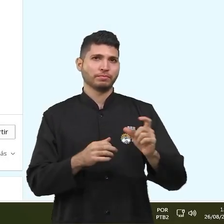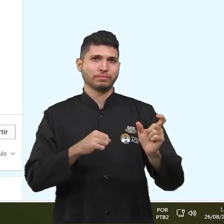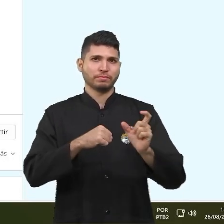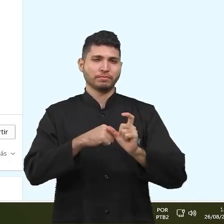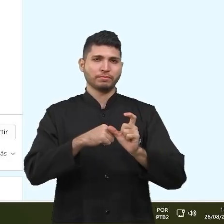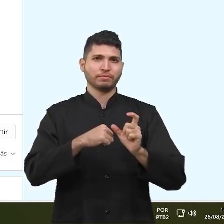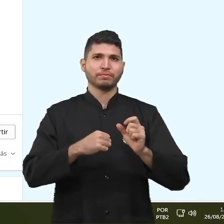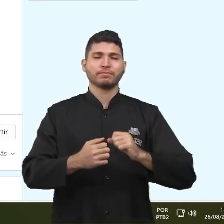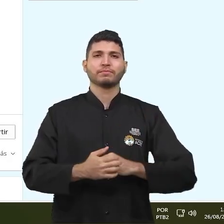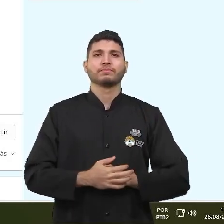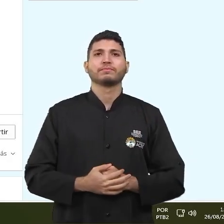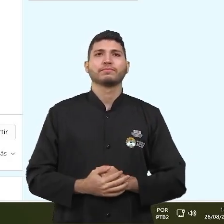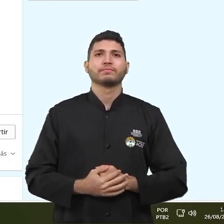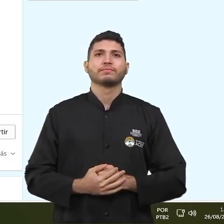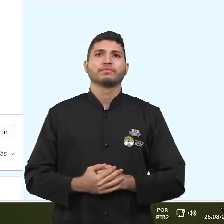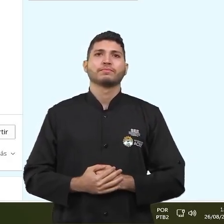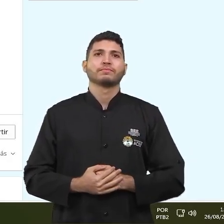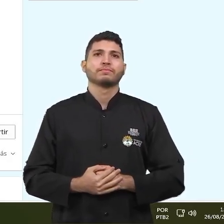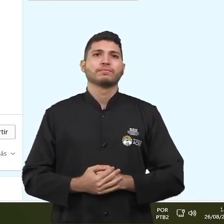nossa aula.